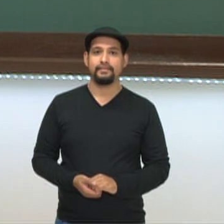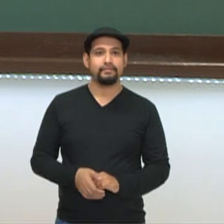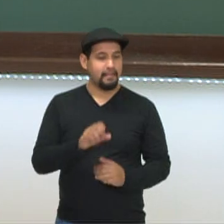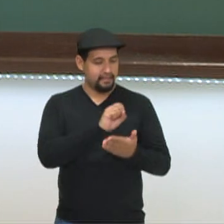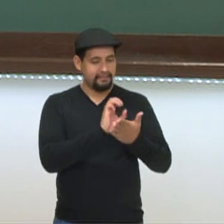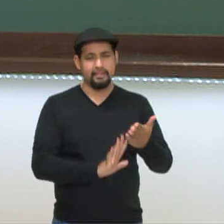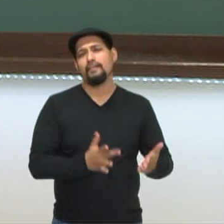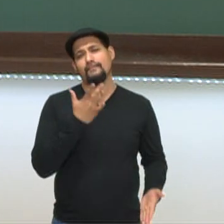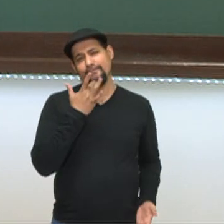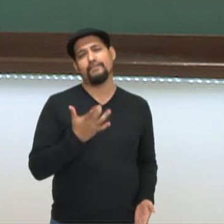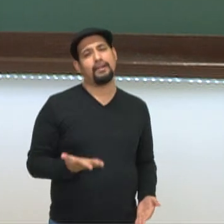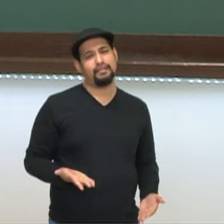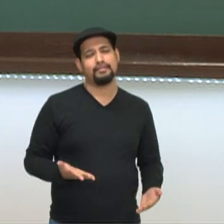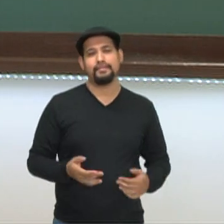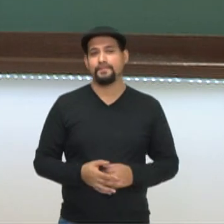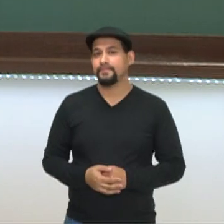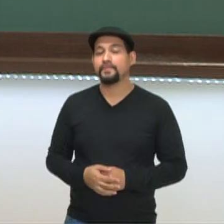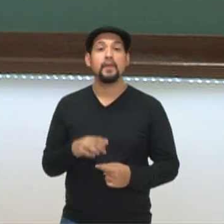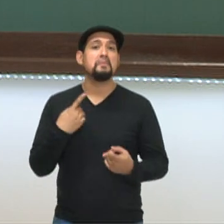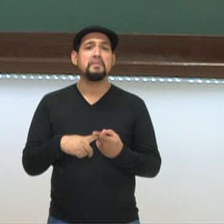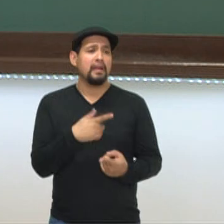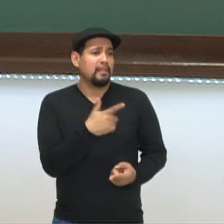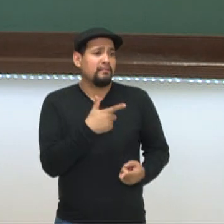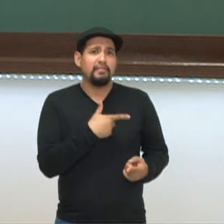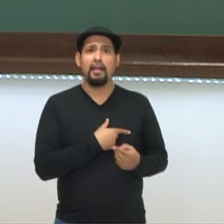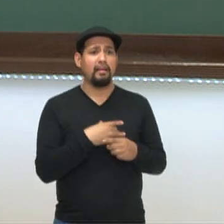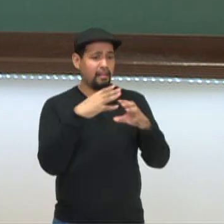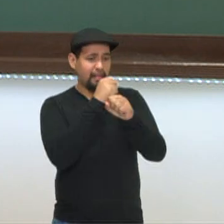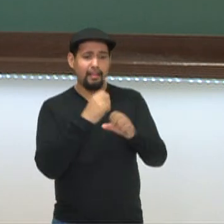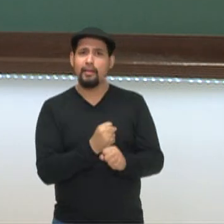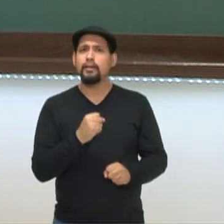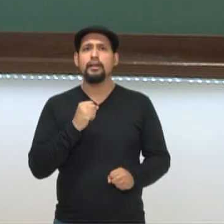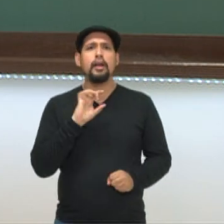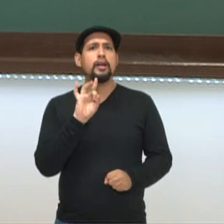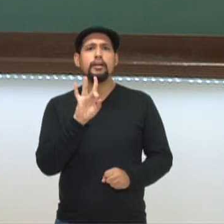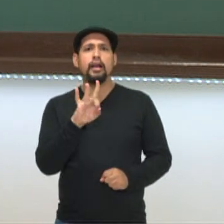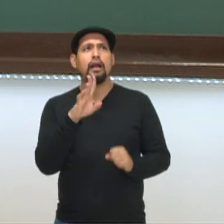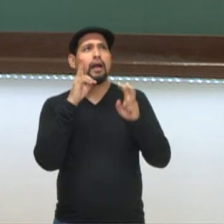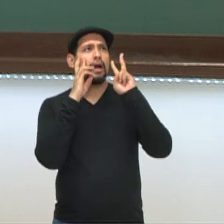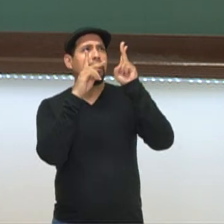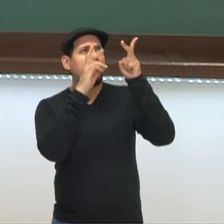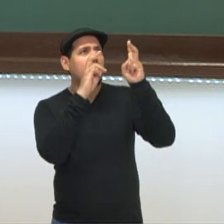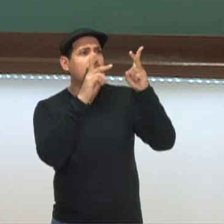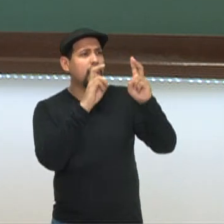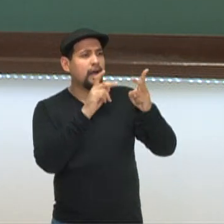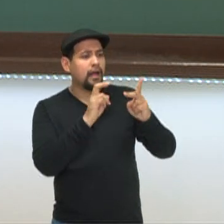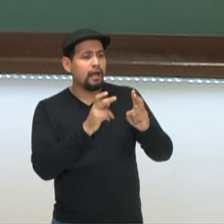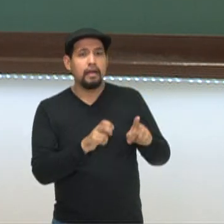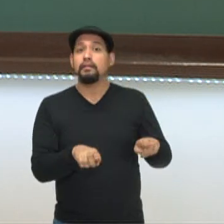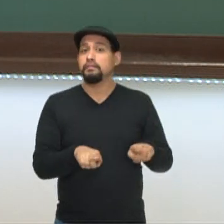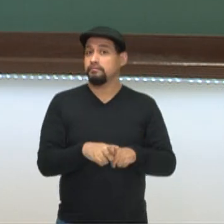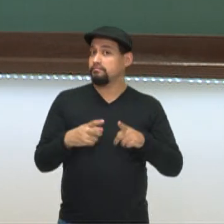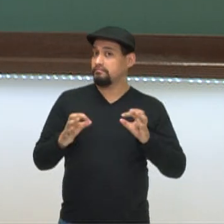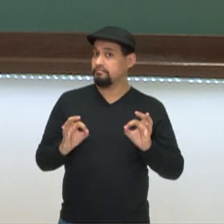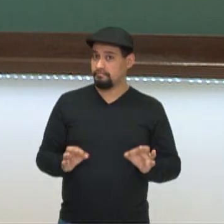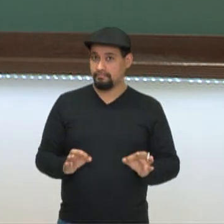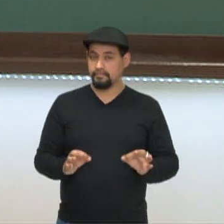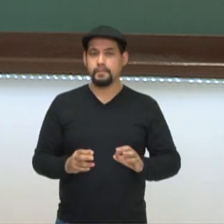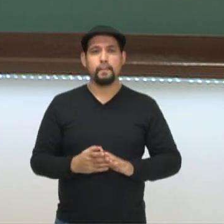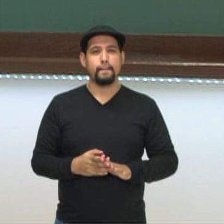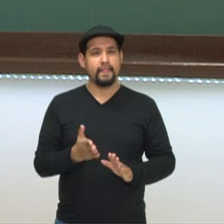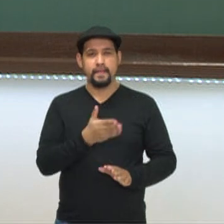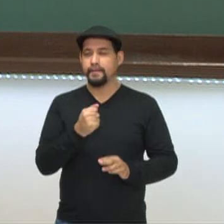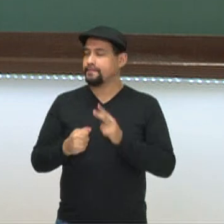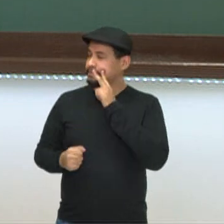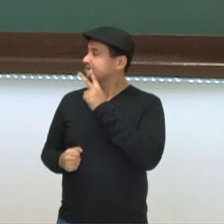Esse exercício ficou fácil, né, gente? Porque não tem conta. Basta que você olhe, direcione o teu olhinho para o lugar certo, ok? Vamos